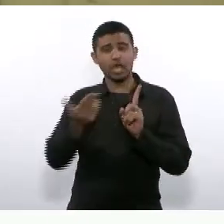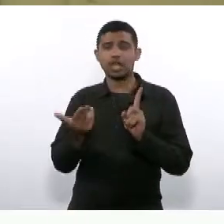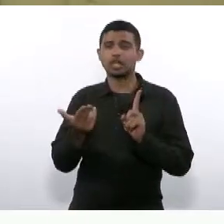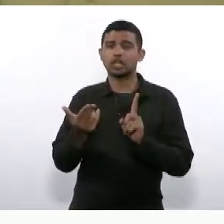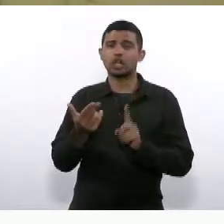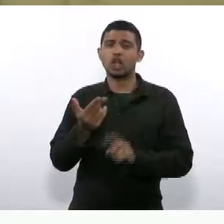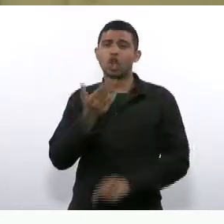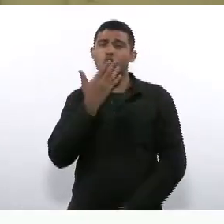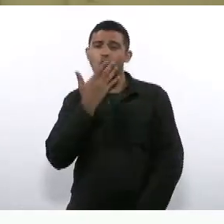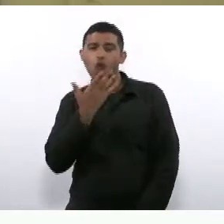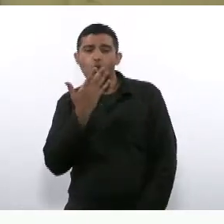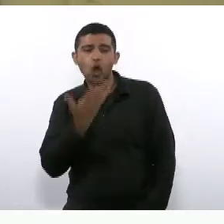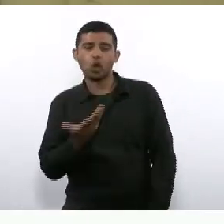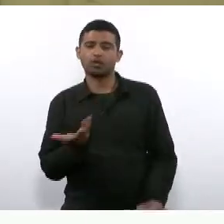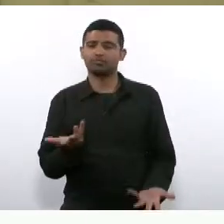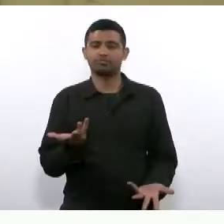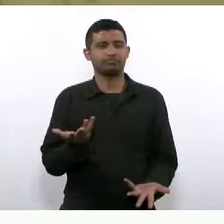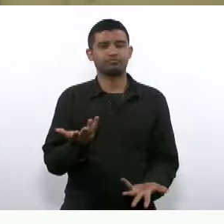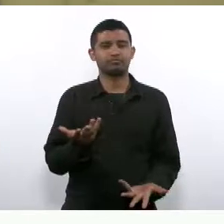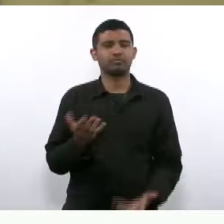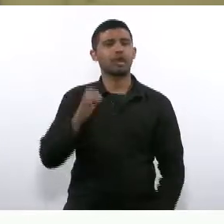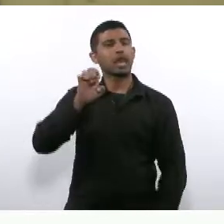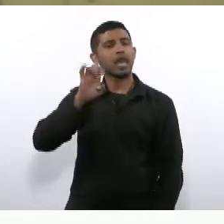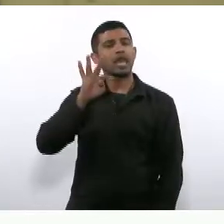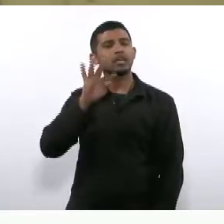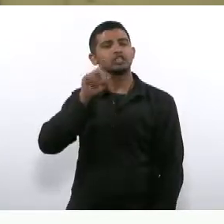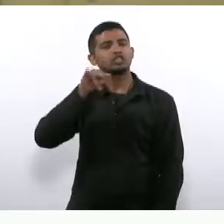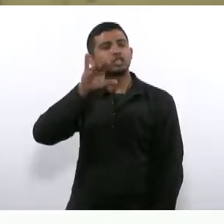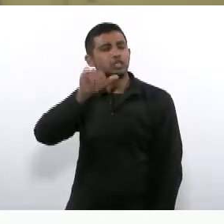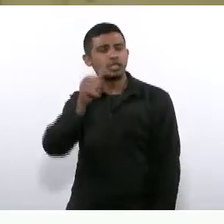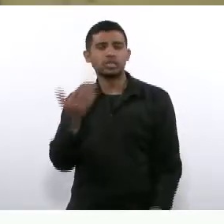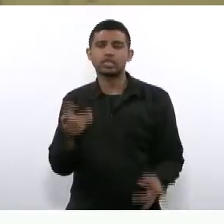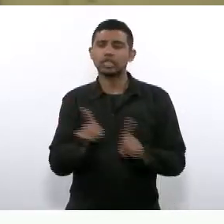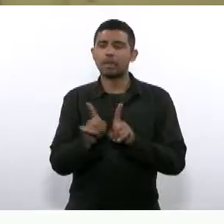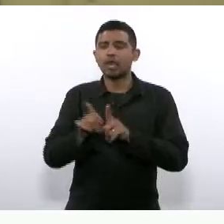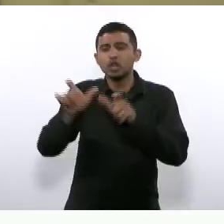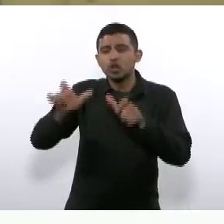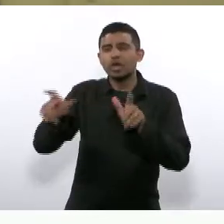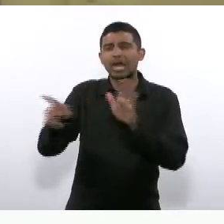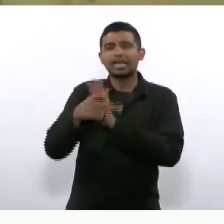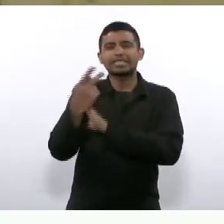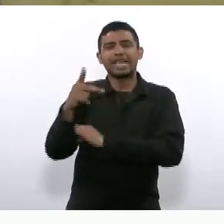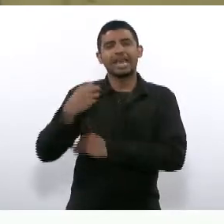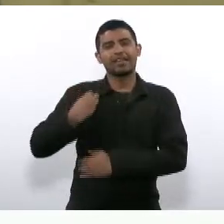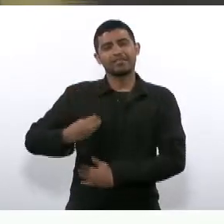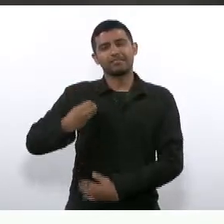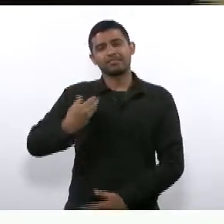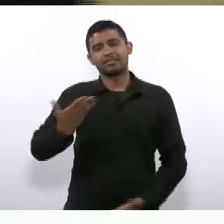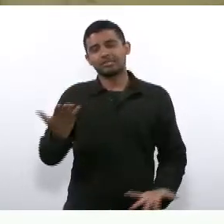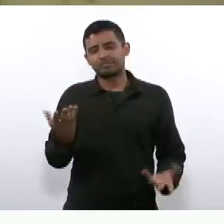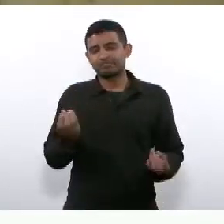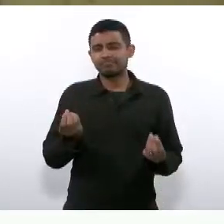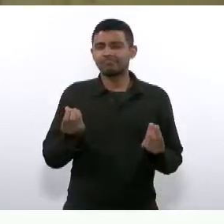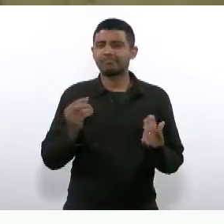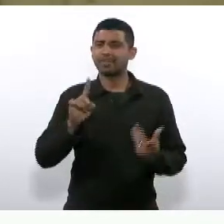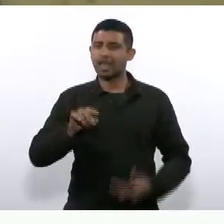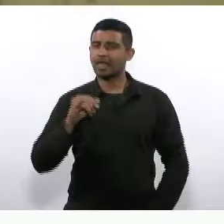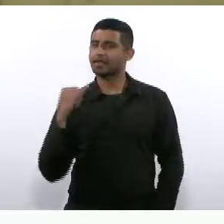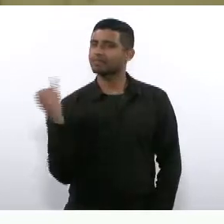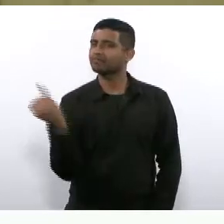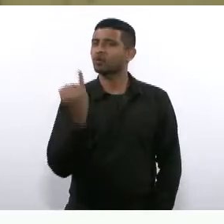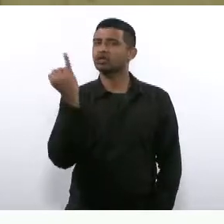cor, local de vivência, né? O quanto é importante que a